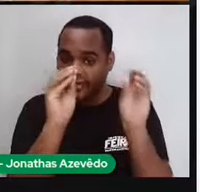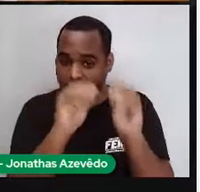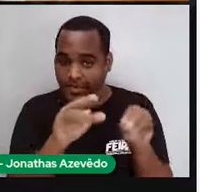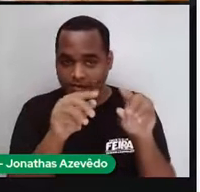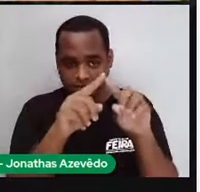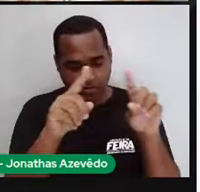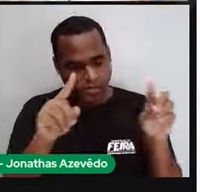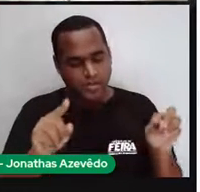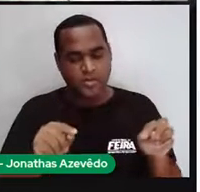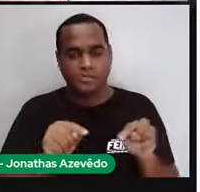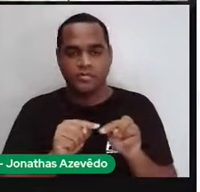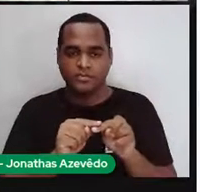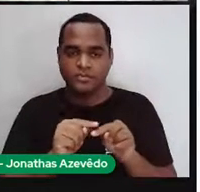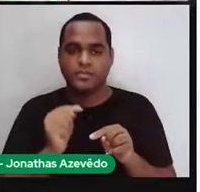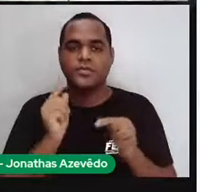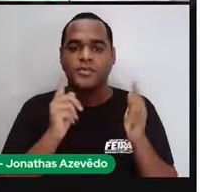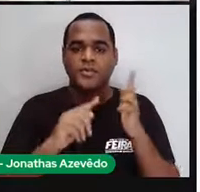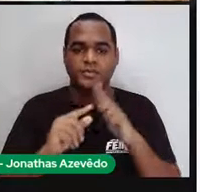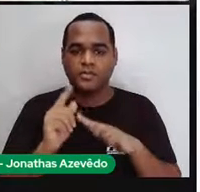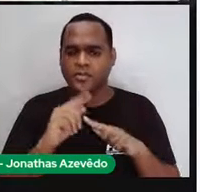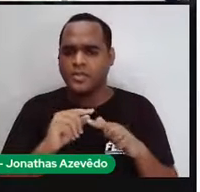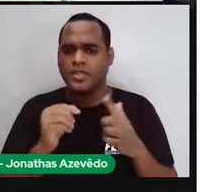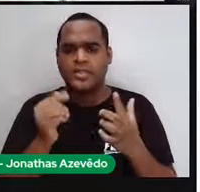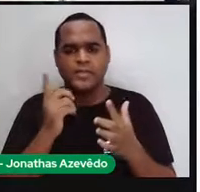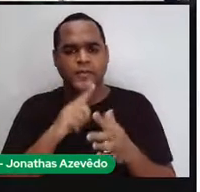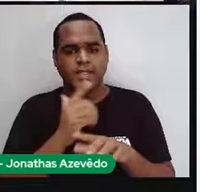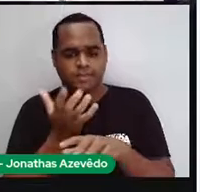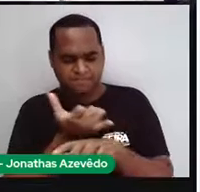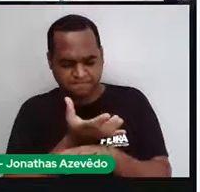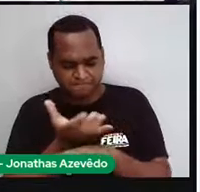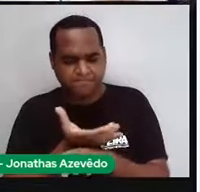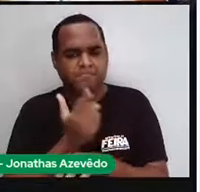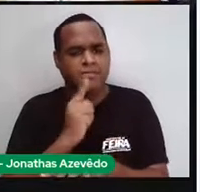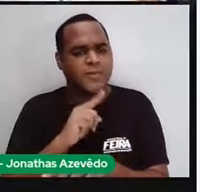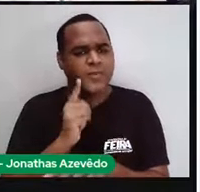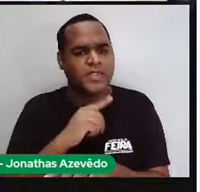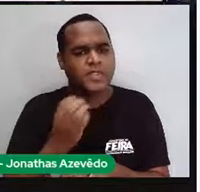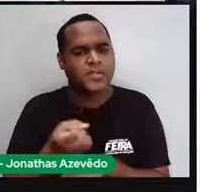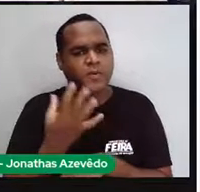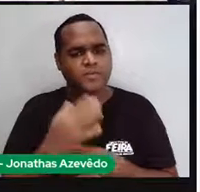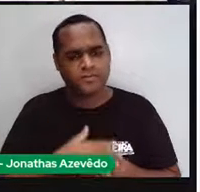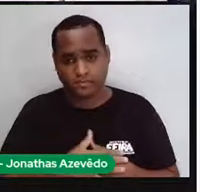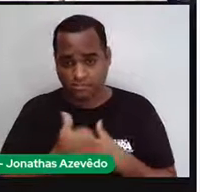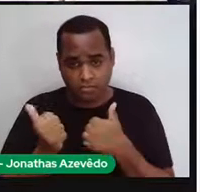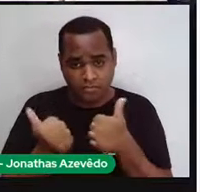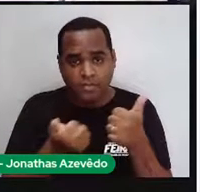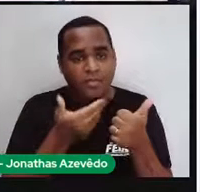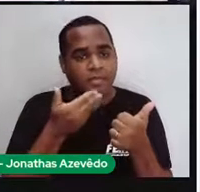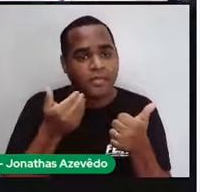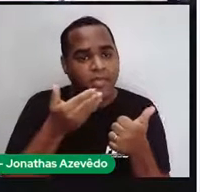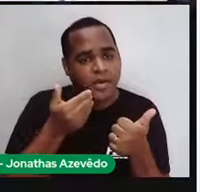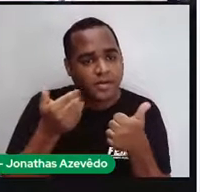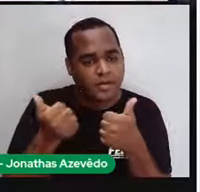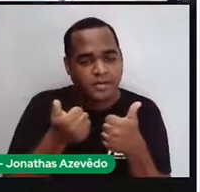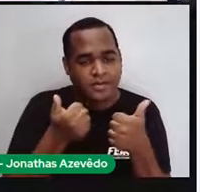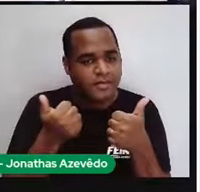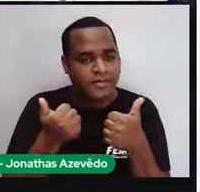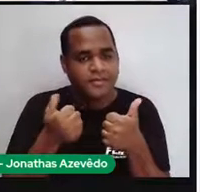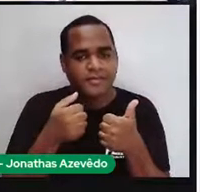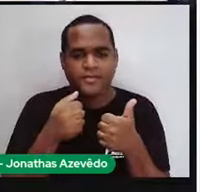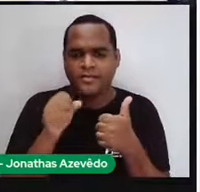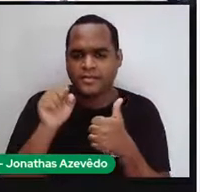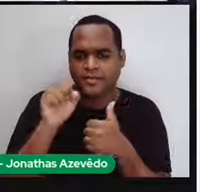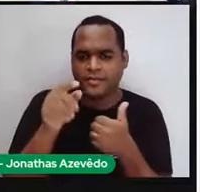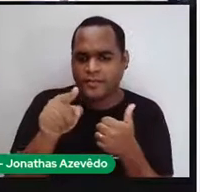e para cobrir o chão do terreno de grama será que assim ficou melhor Oi e aí